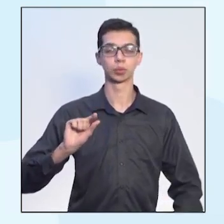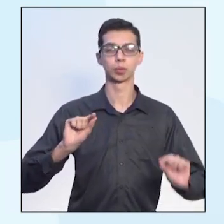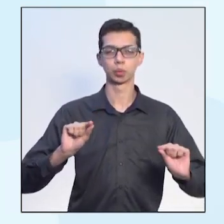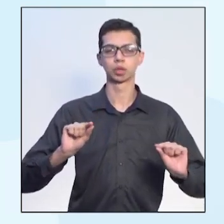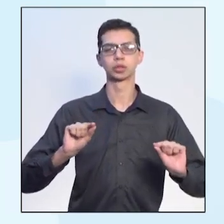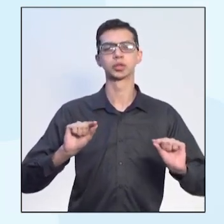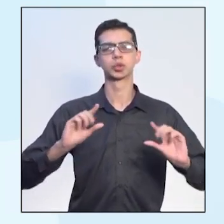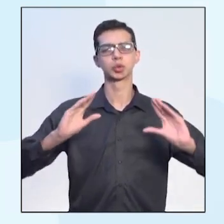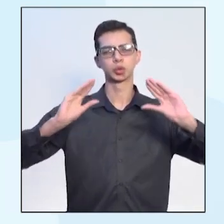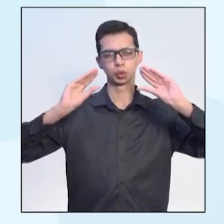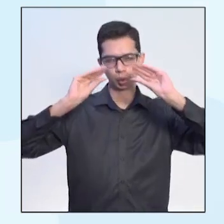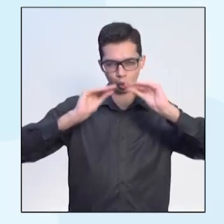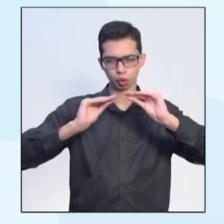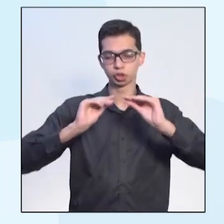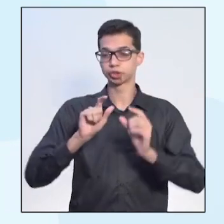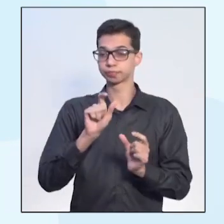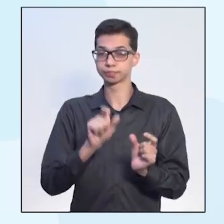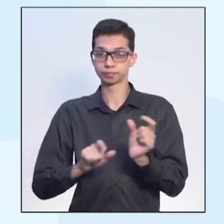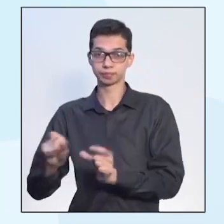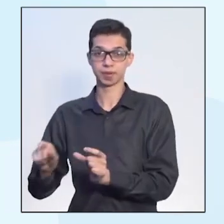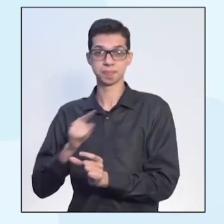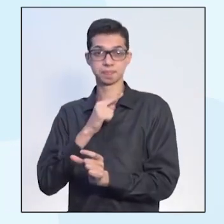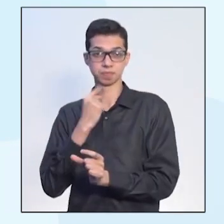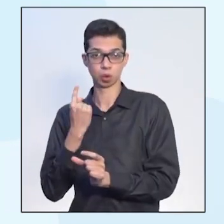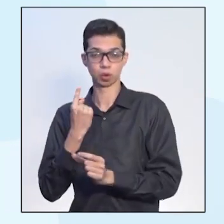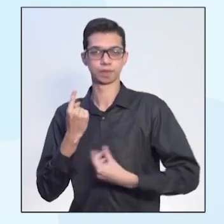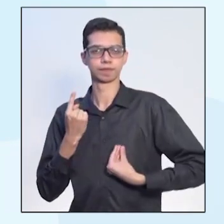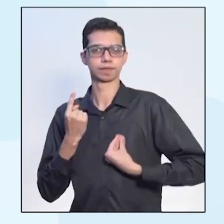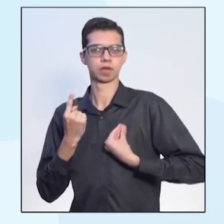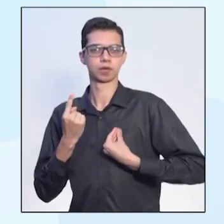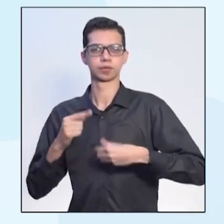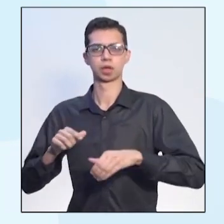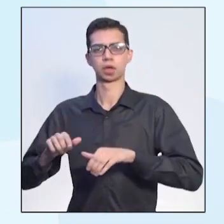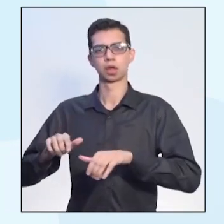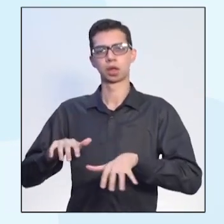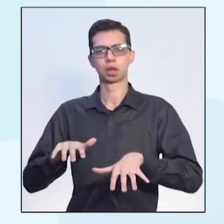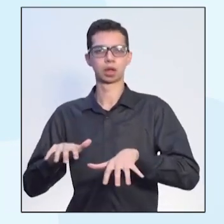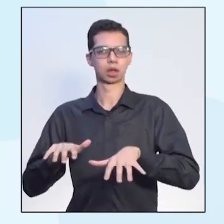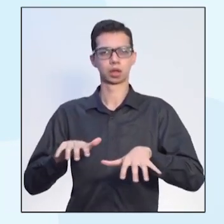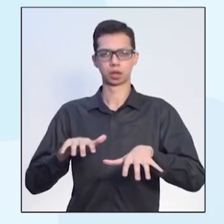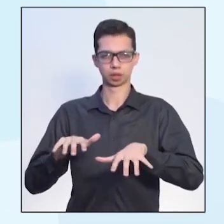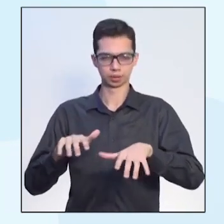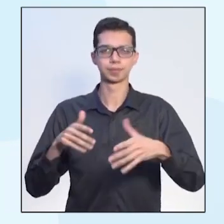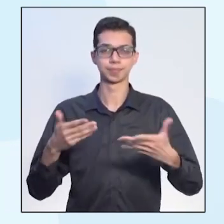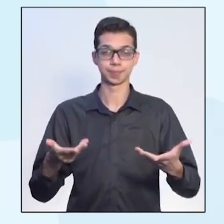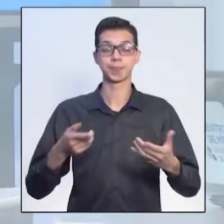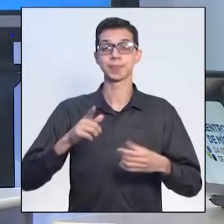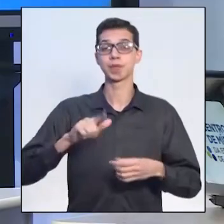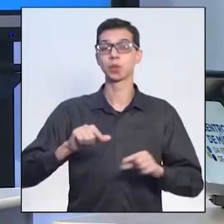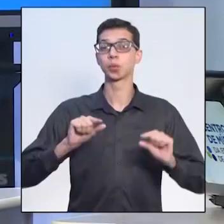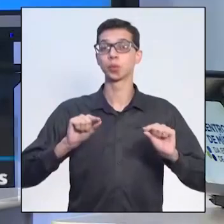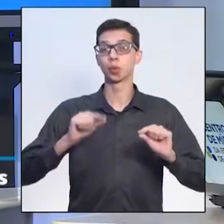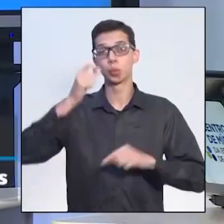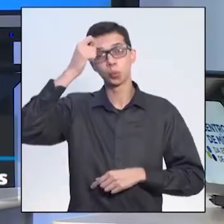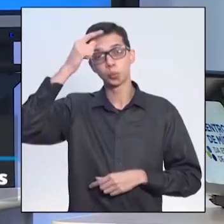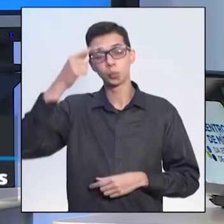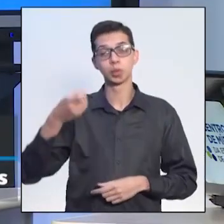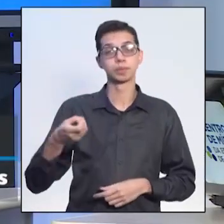1968, de George Romero. É considerado um progenitor do zumbi ficcional da cultura moderna. Zumbis já